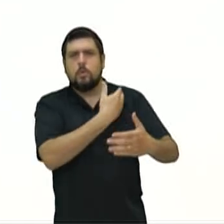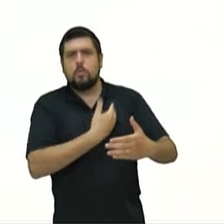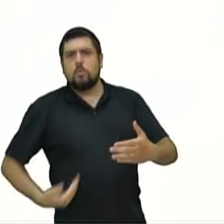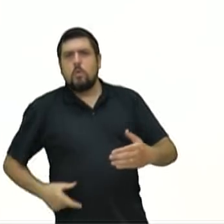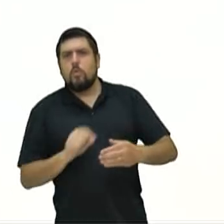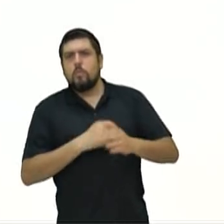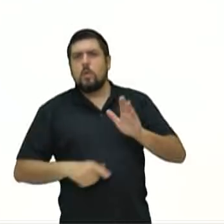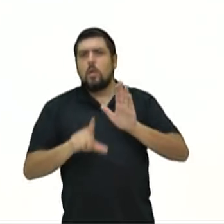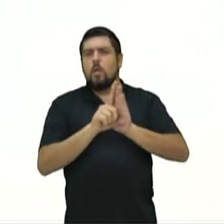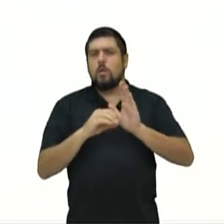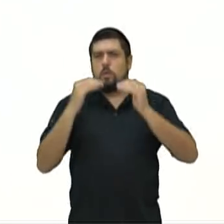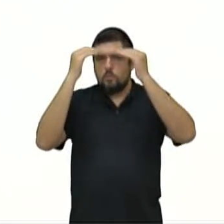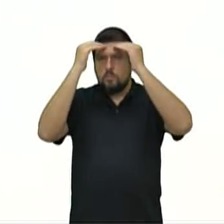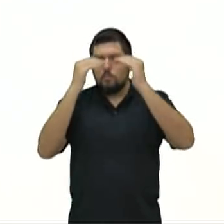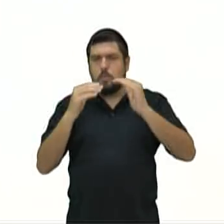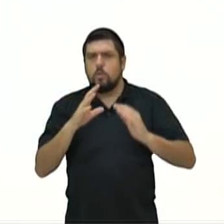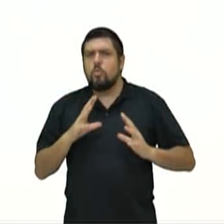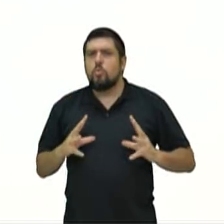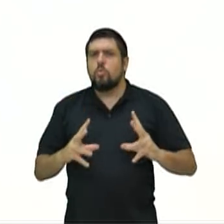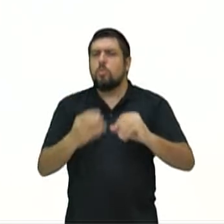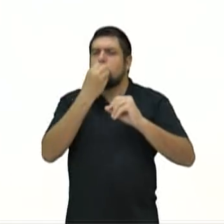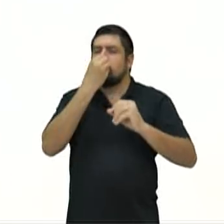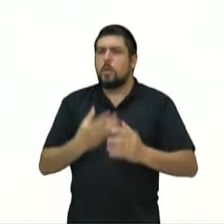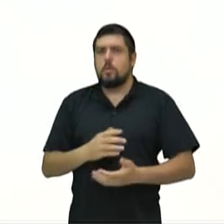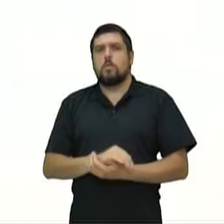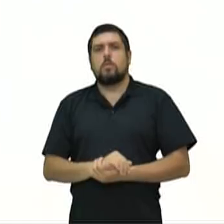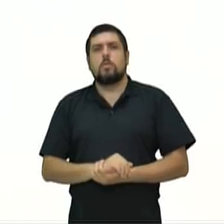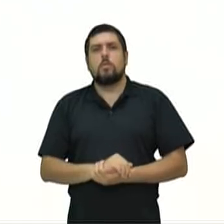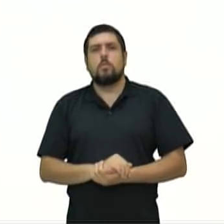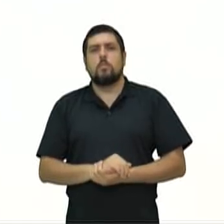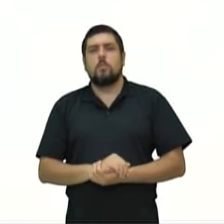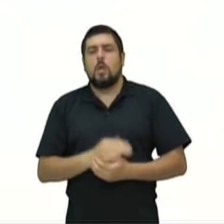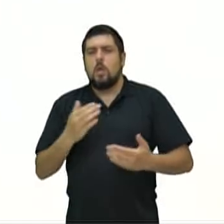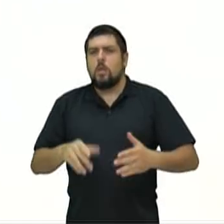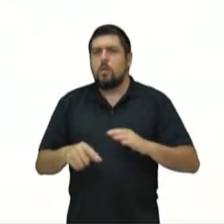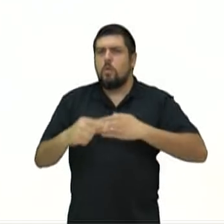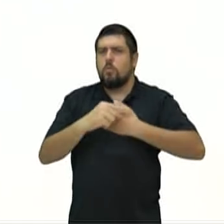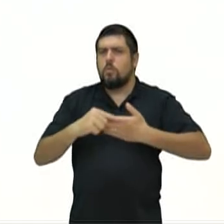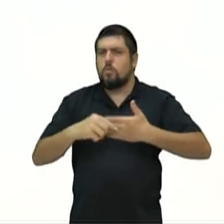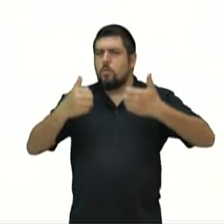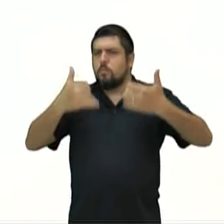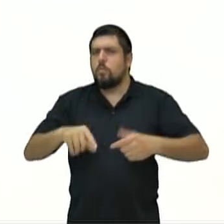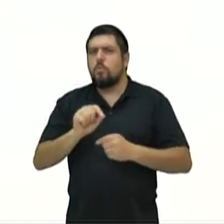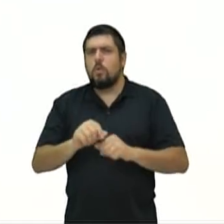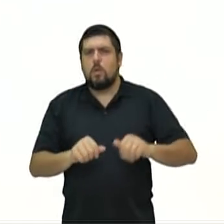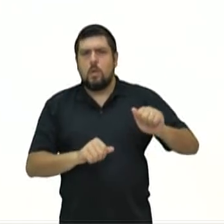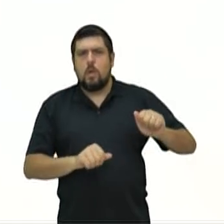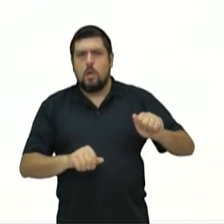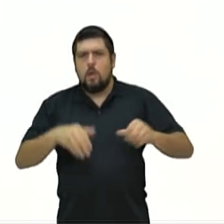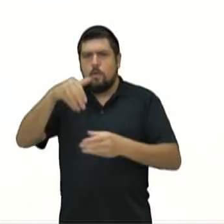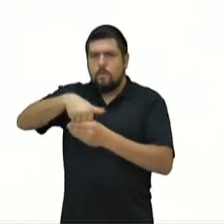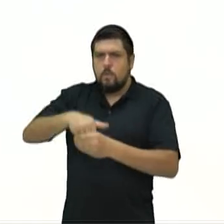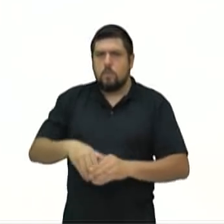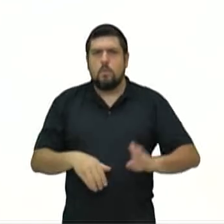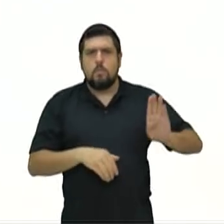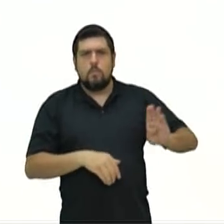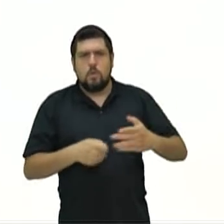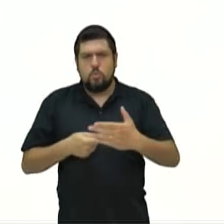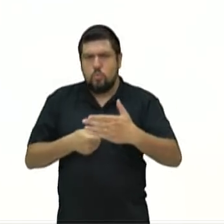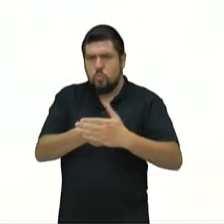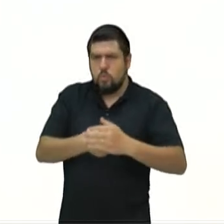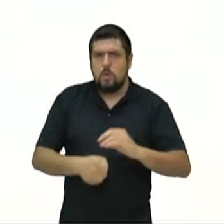leis sejam cumpridas para o bem de todos. O autor apresenta uma relevante função. Qual é? A. Voto. B. Cobrança.